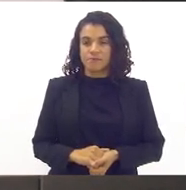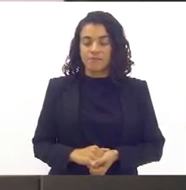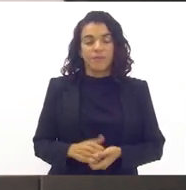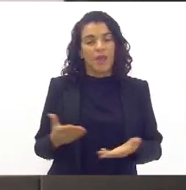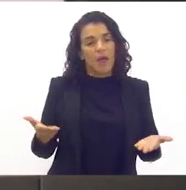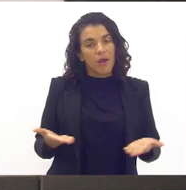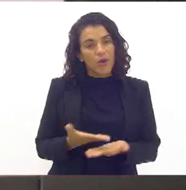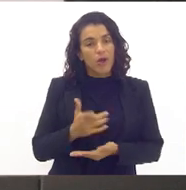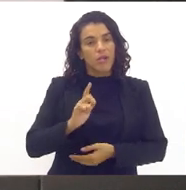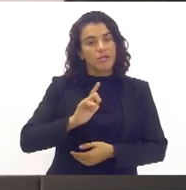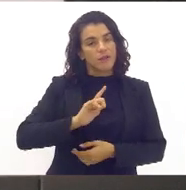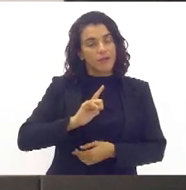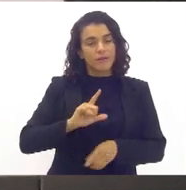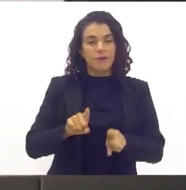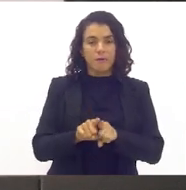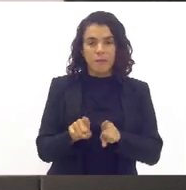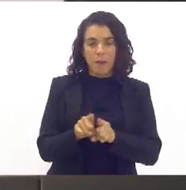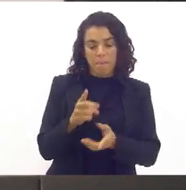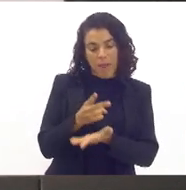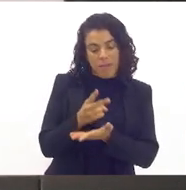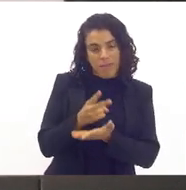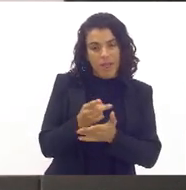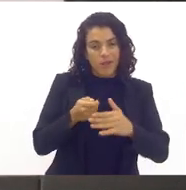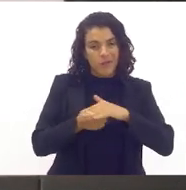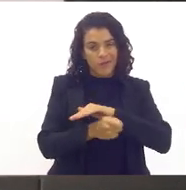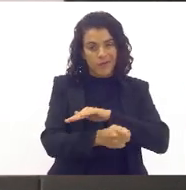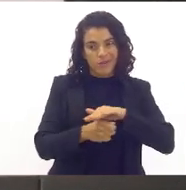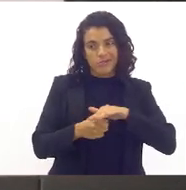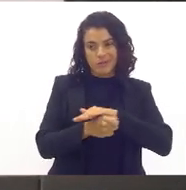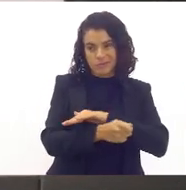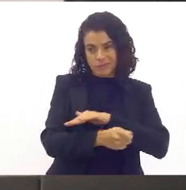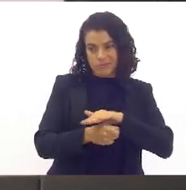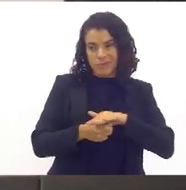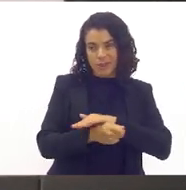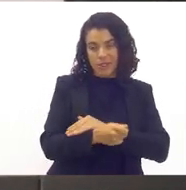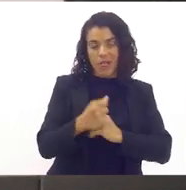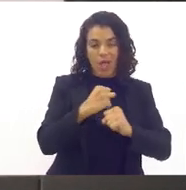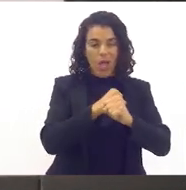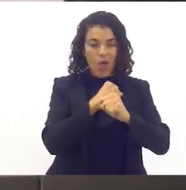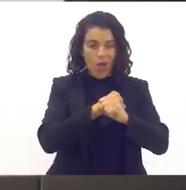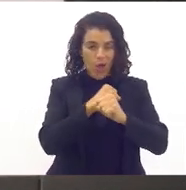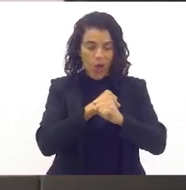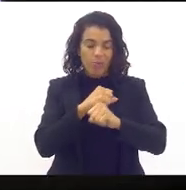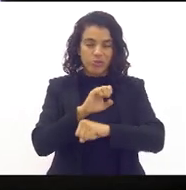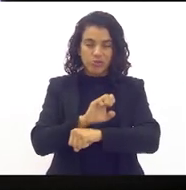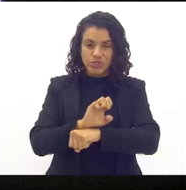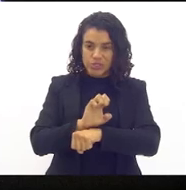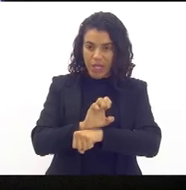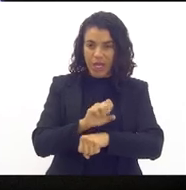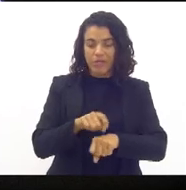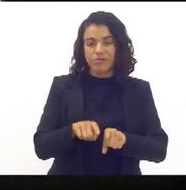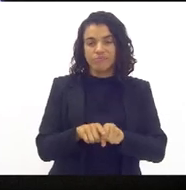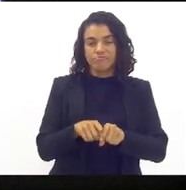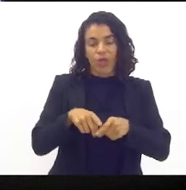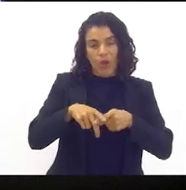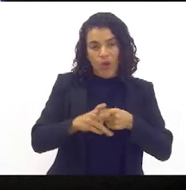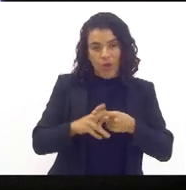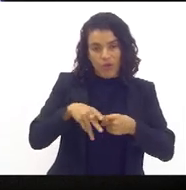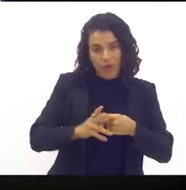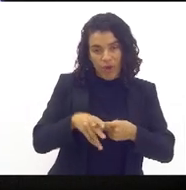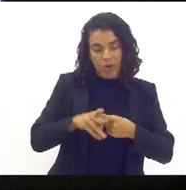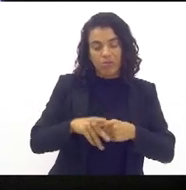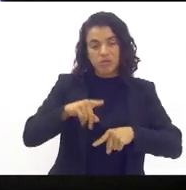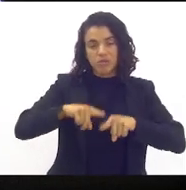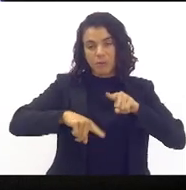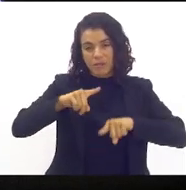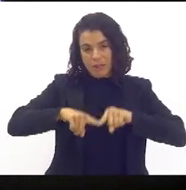Estamos aqui também mantendo os investimentos, aqui, né, com destaque para as obras do Estado presente, reforma de equipamentos de unidades públicas e